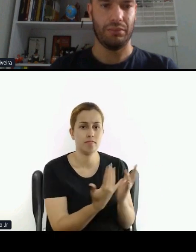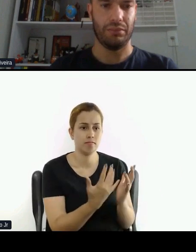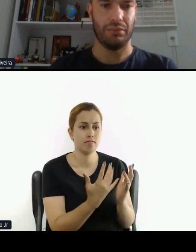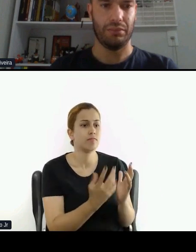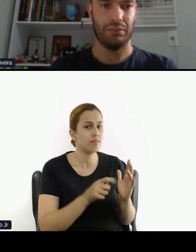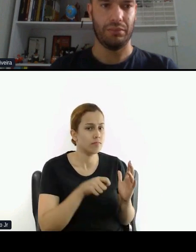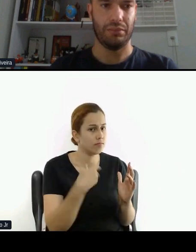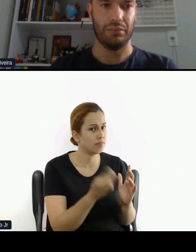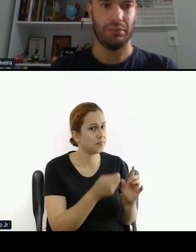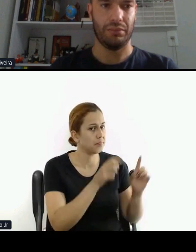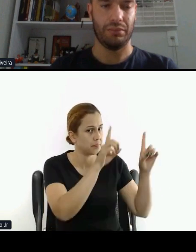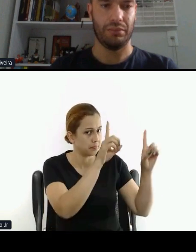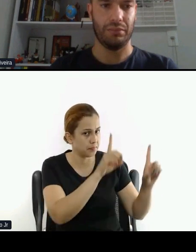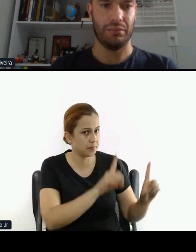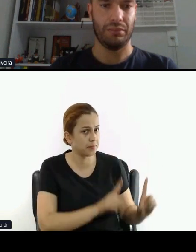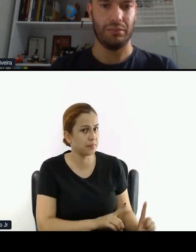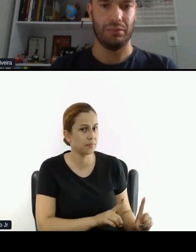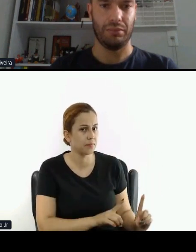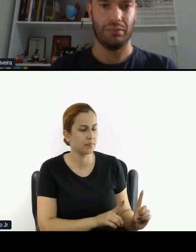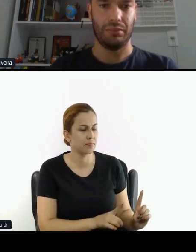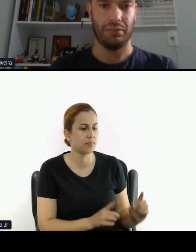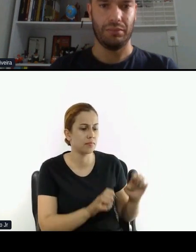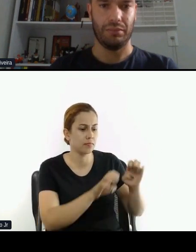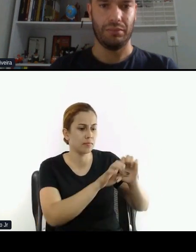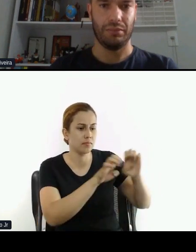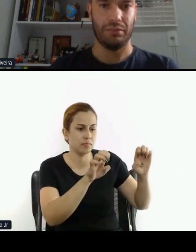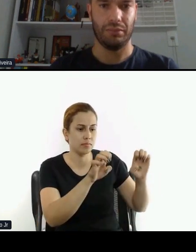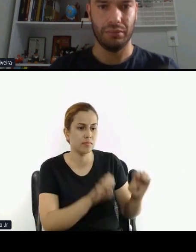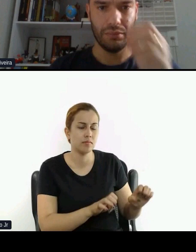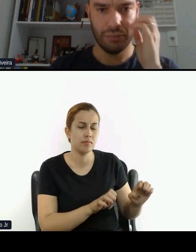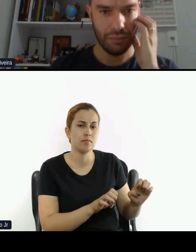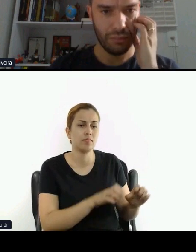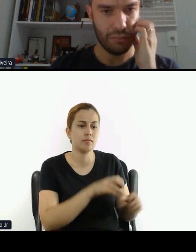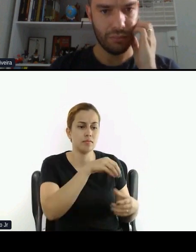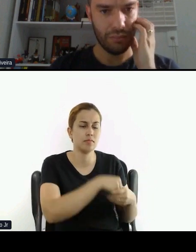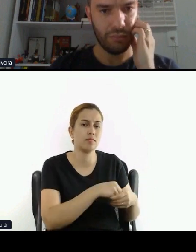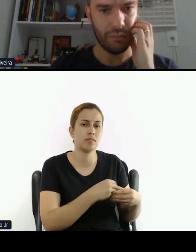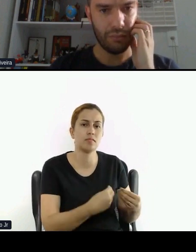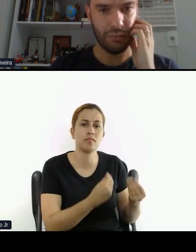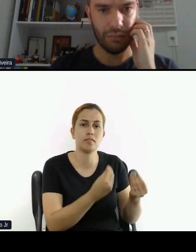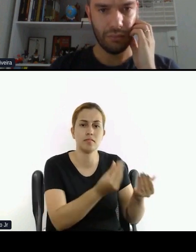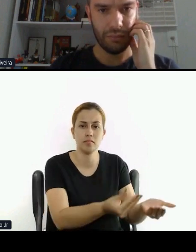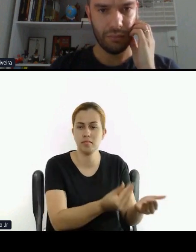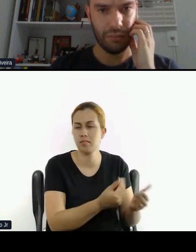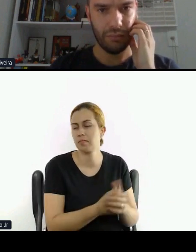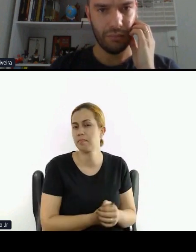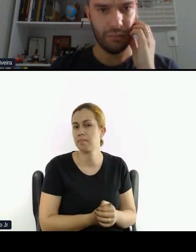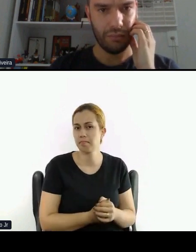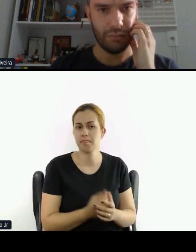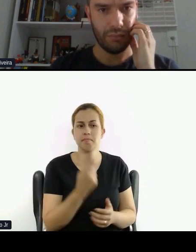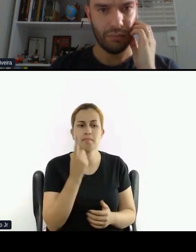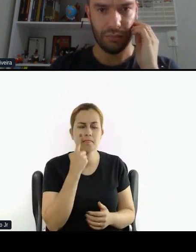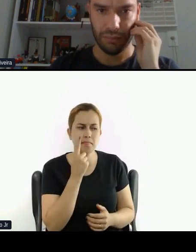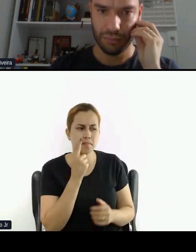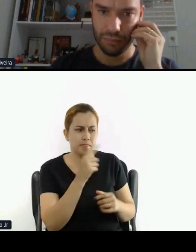deficiência, a estrutura que você dá para ela dentro da, da empresa,